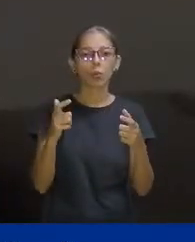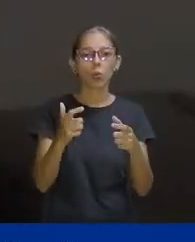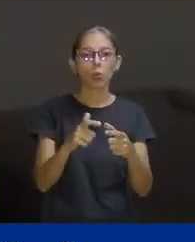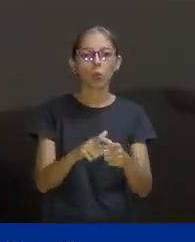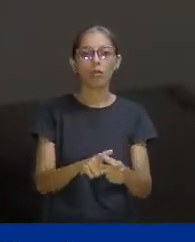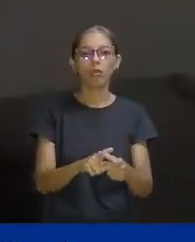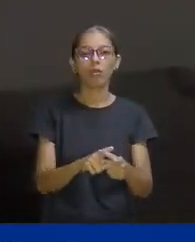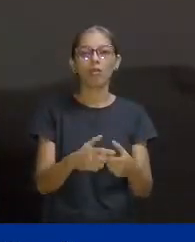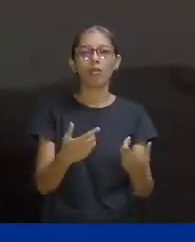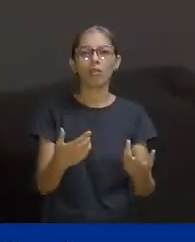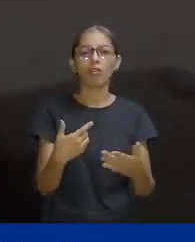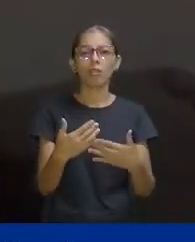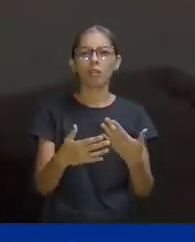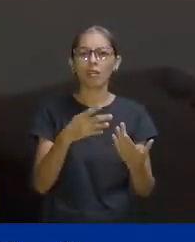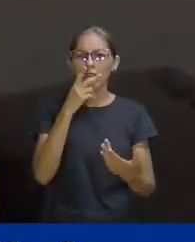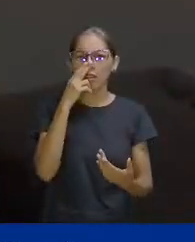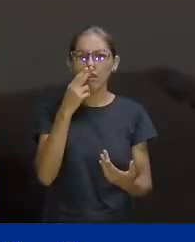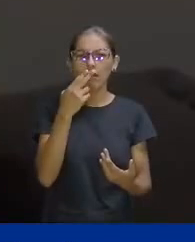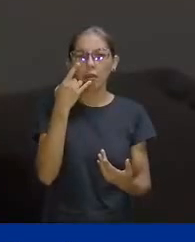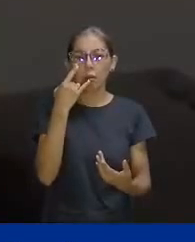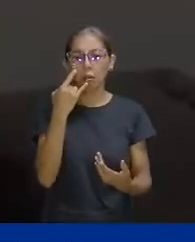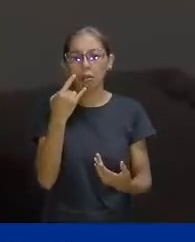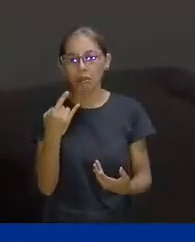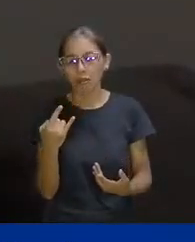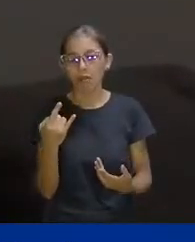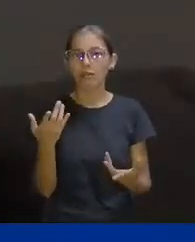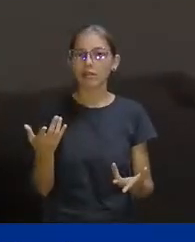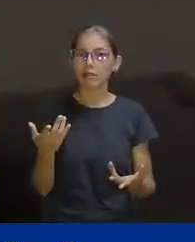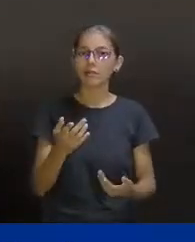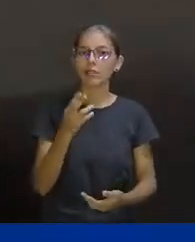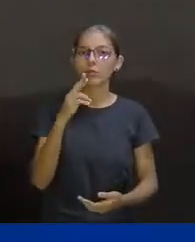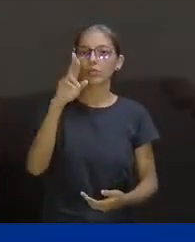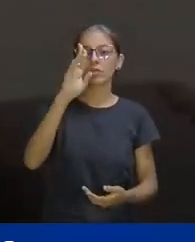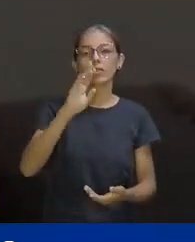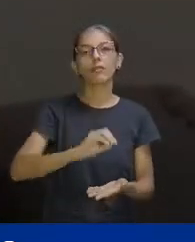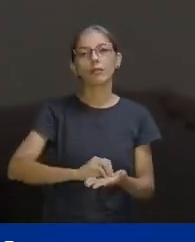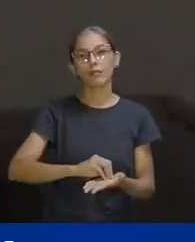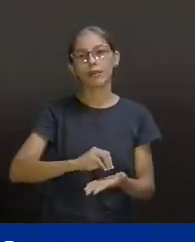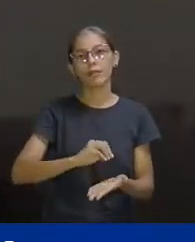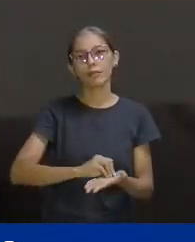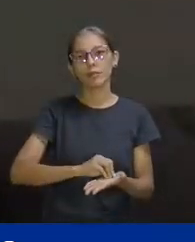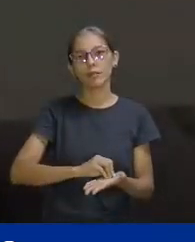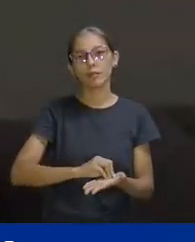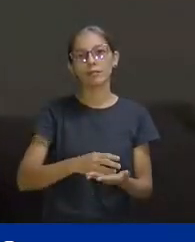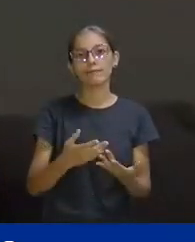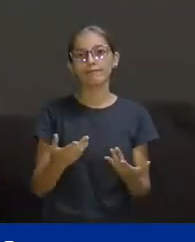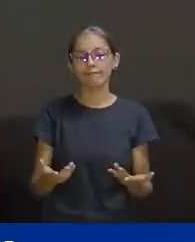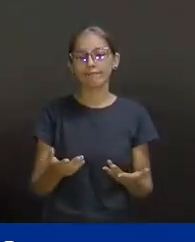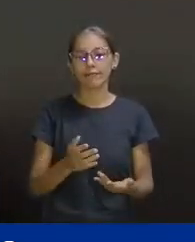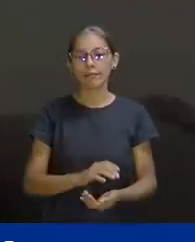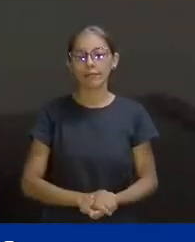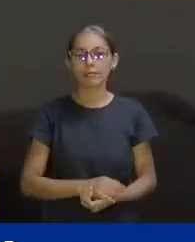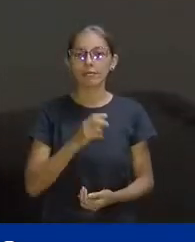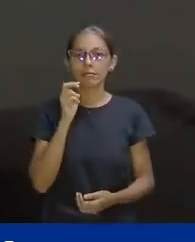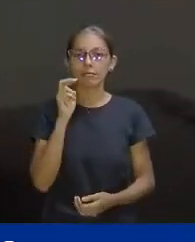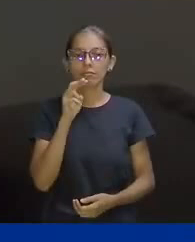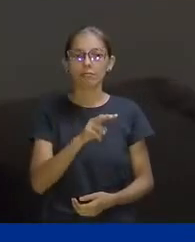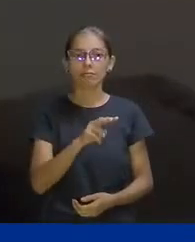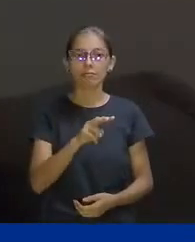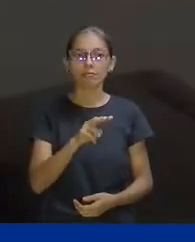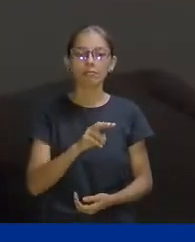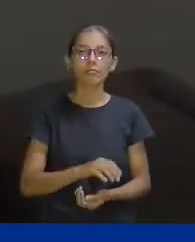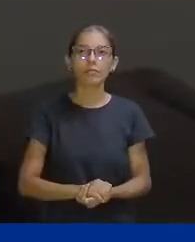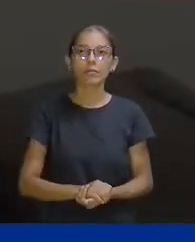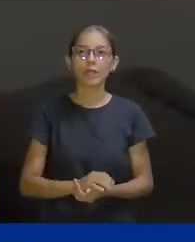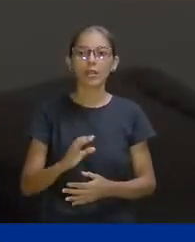interesses econômicos irresponsáveis, né? Essa indignação é de todos nós. Quem viu uma samaúma, né, como nós temos